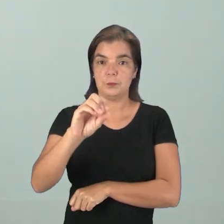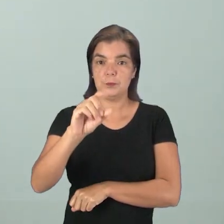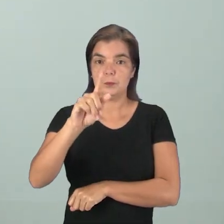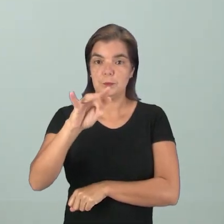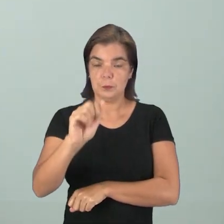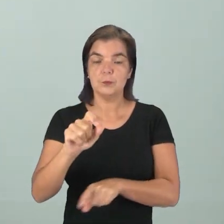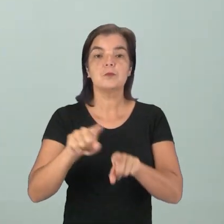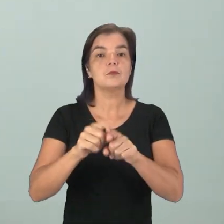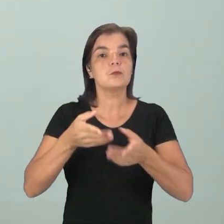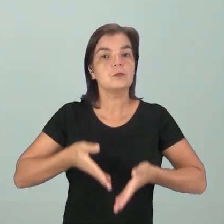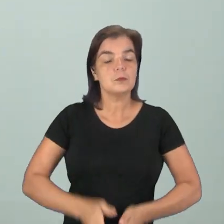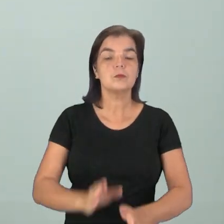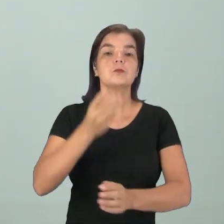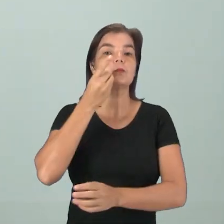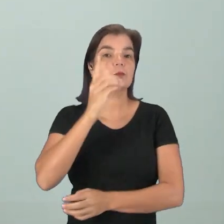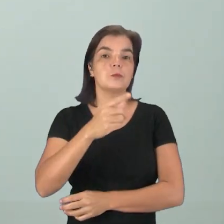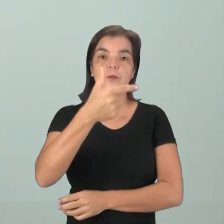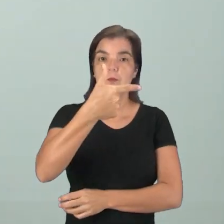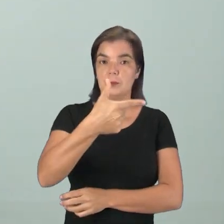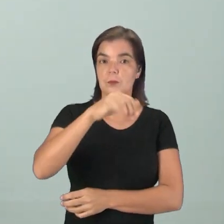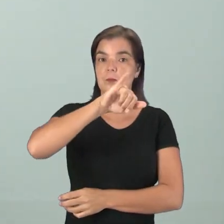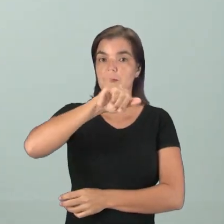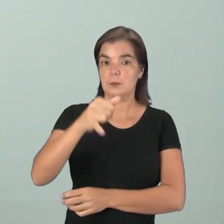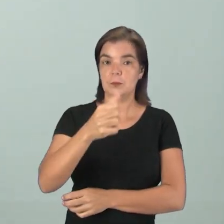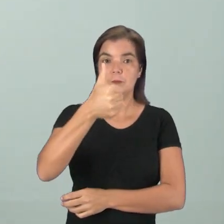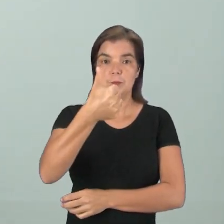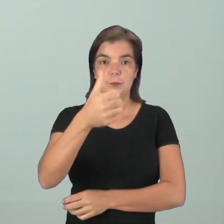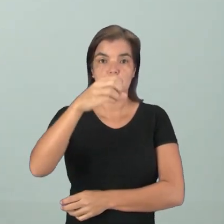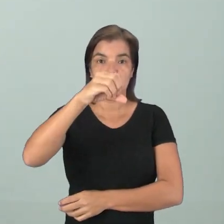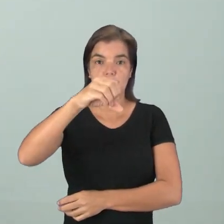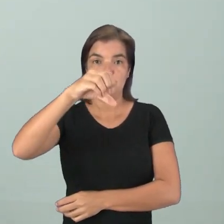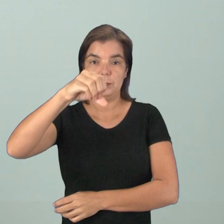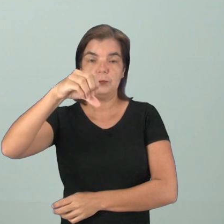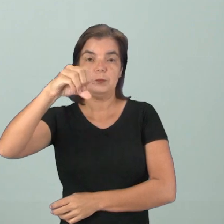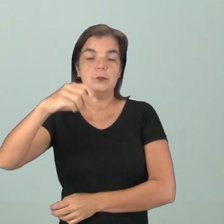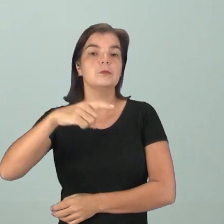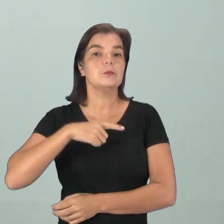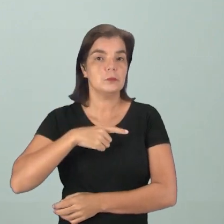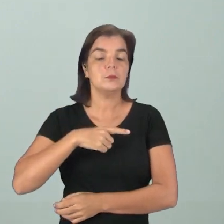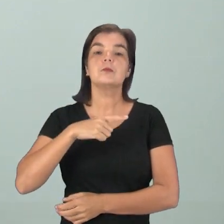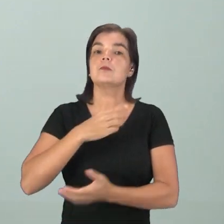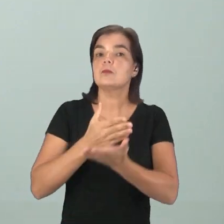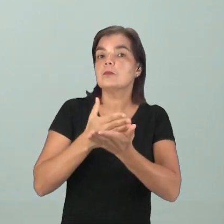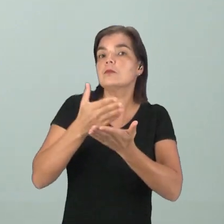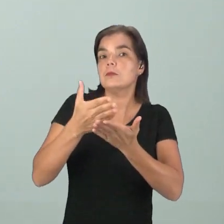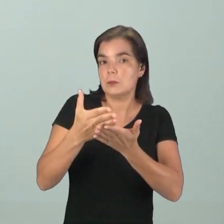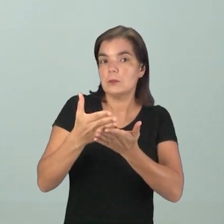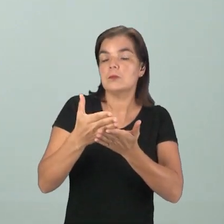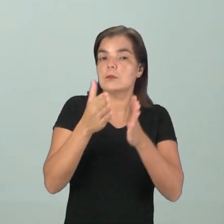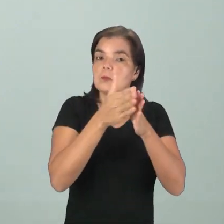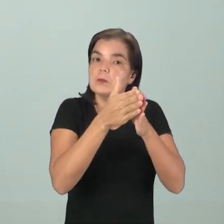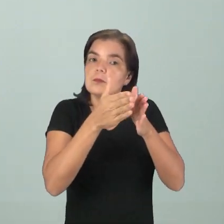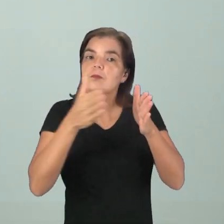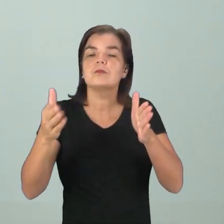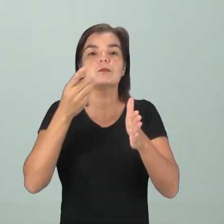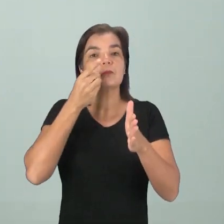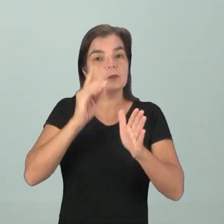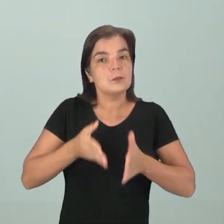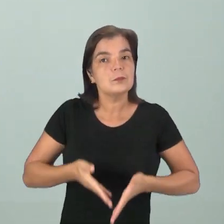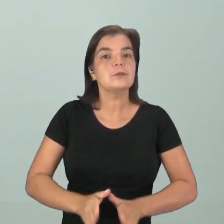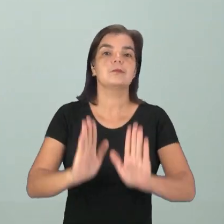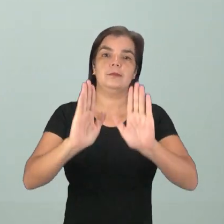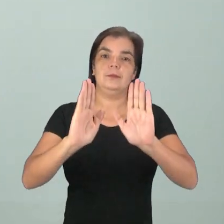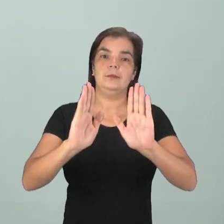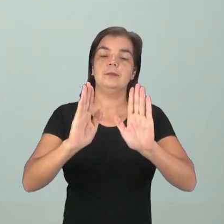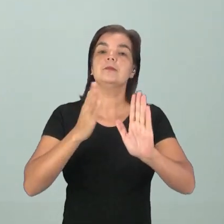tempo cronológico, eu nasci no dia 2 de janeiro de 1999, então tem início ao meu tempo cronológico, é o dia que eu